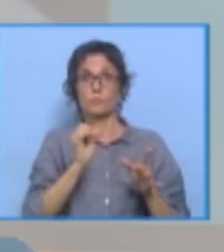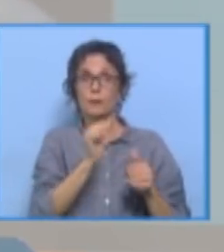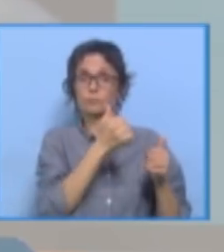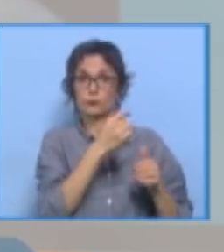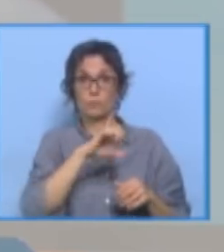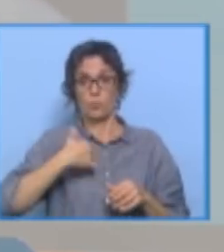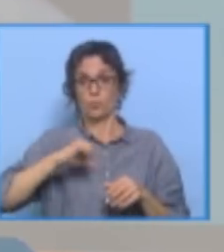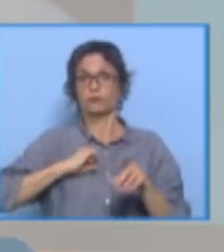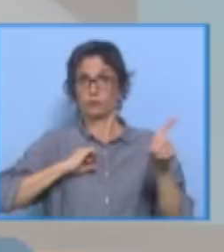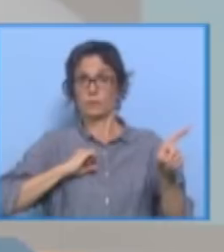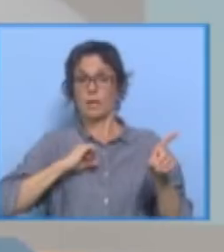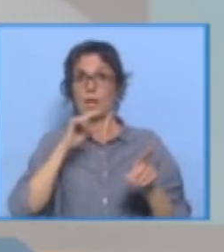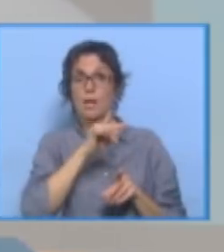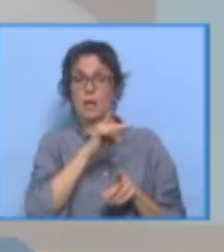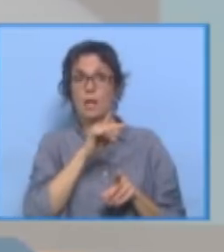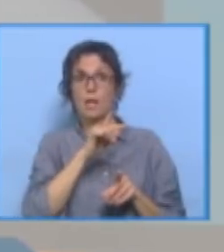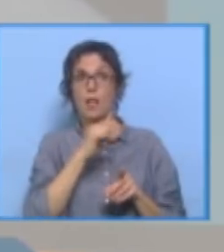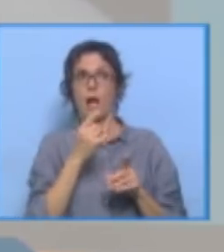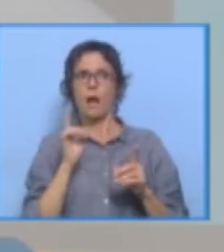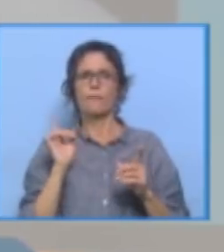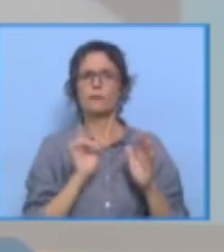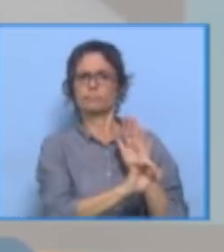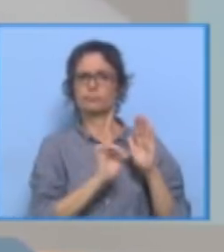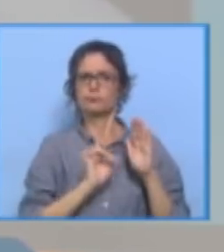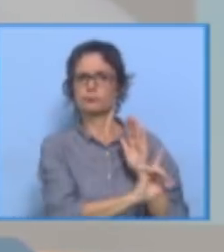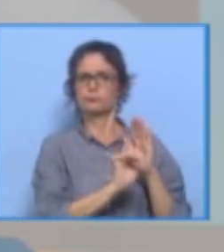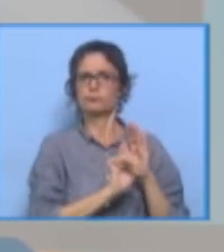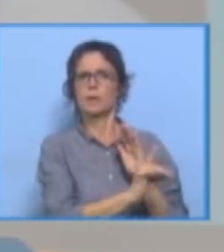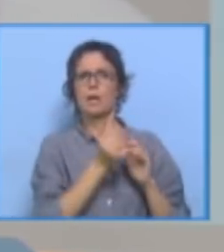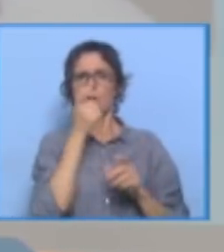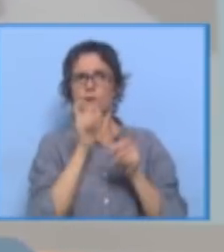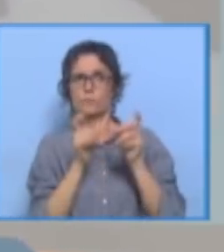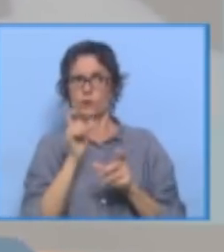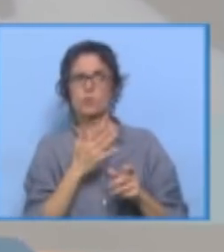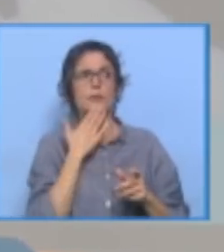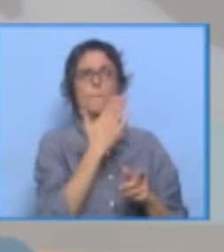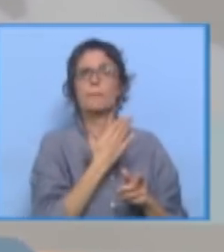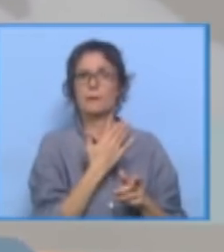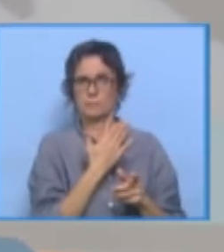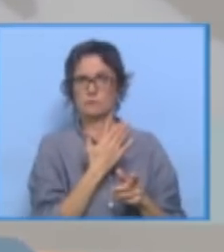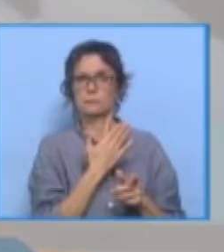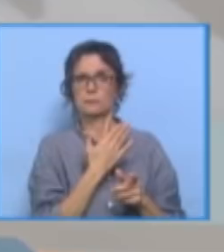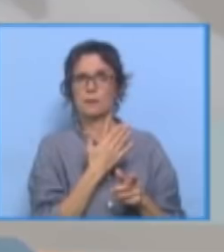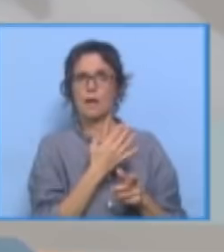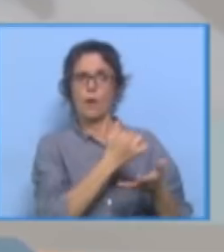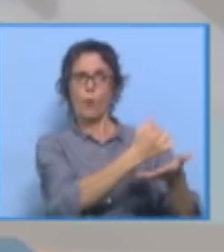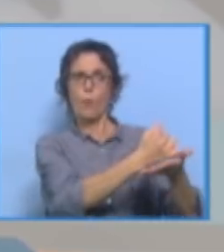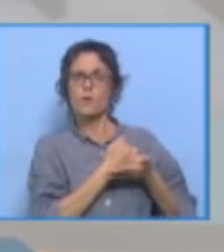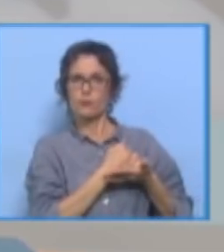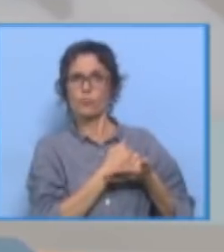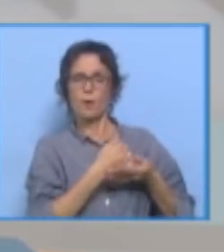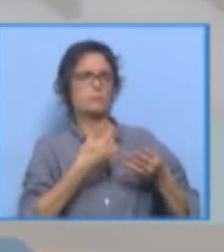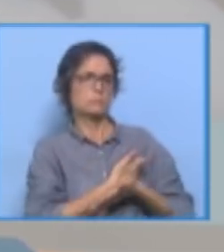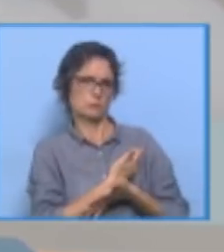entram pedindo, solicitando, ponderando eutanásia, passado algum tempo de tratamento, já não querem eutanásia. A eutanásia é um pedido de ajuda,